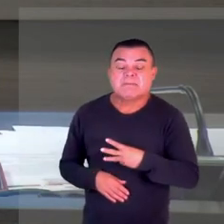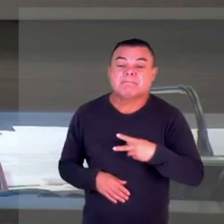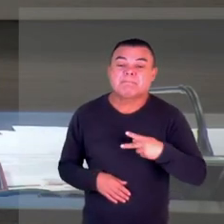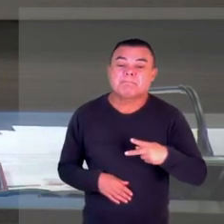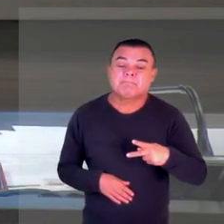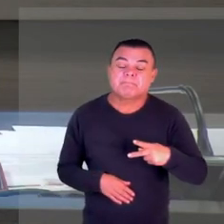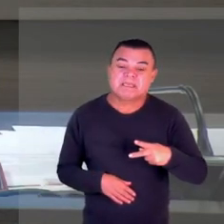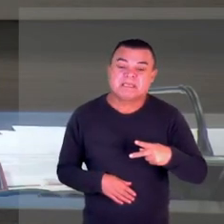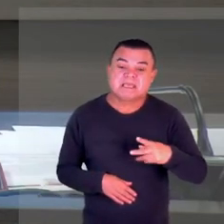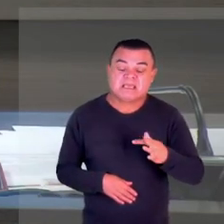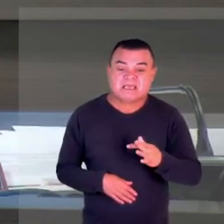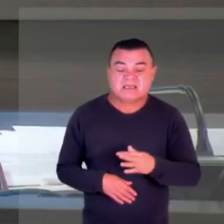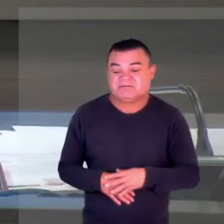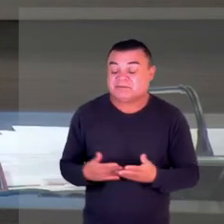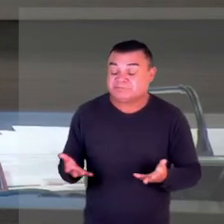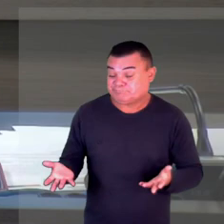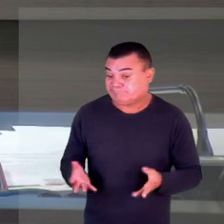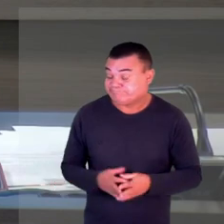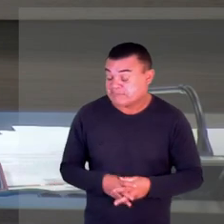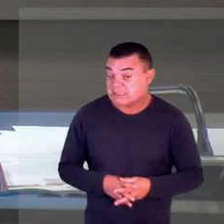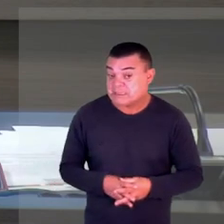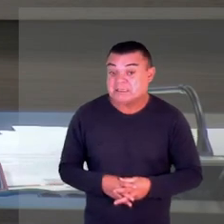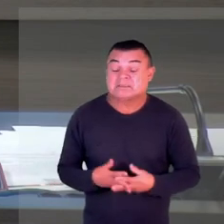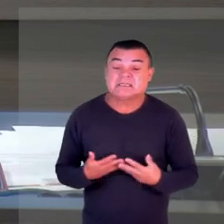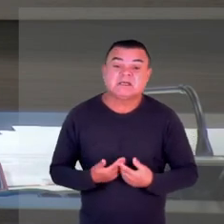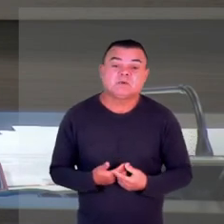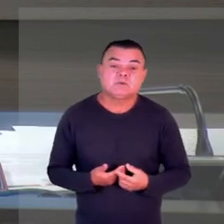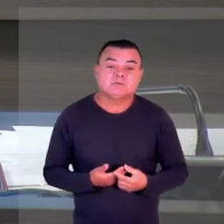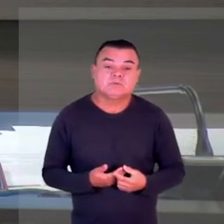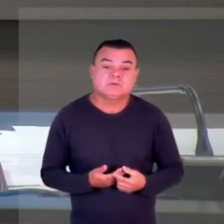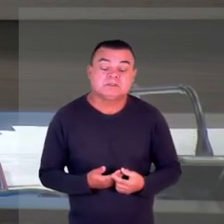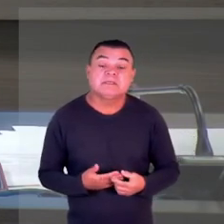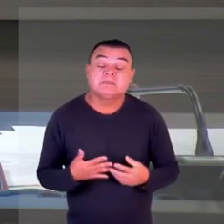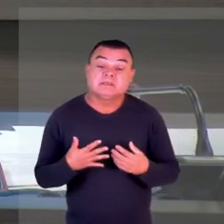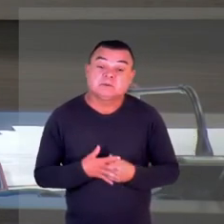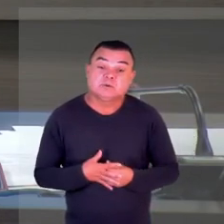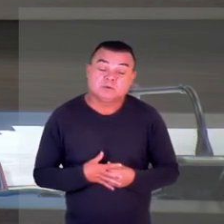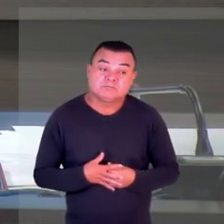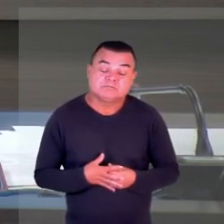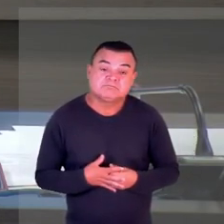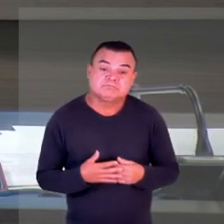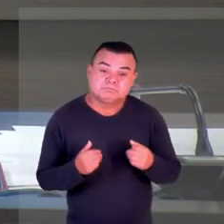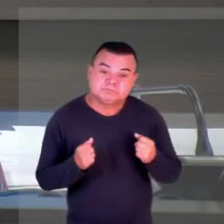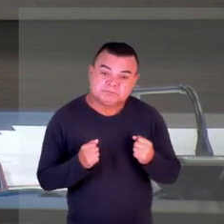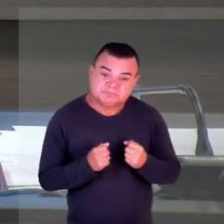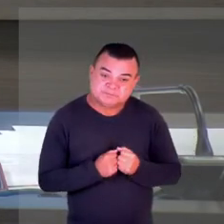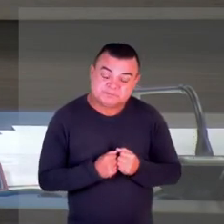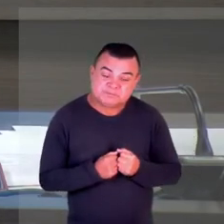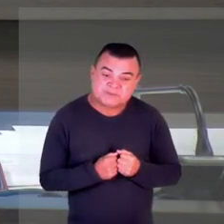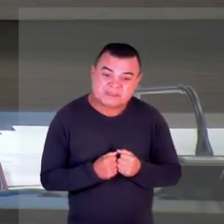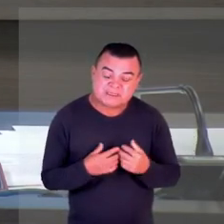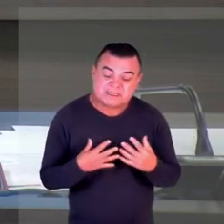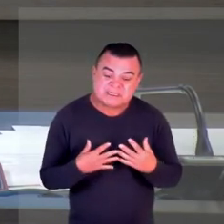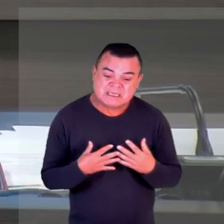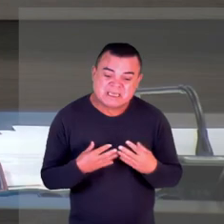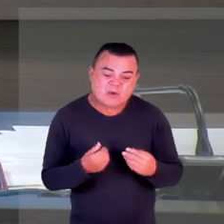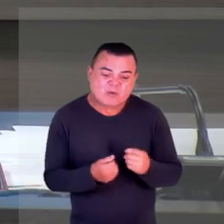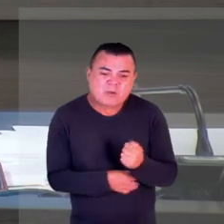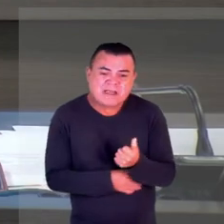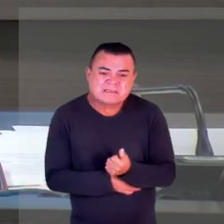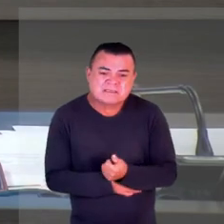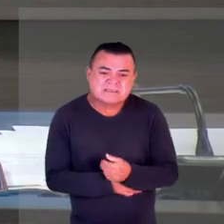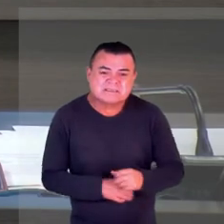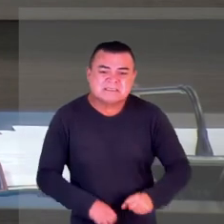possa pensar Considerando o fato de que é quase impossível nesse tema de segurança alimentar estabelecer